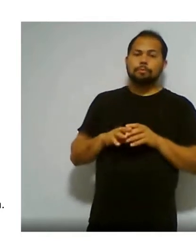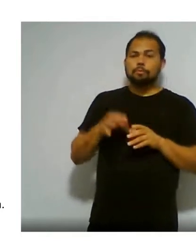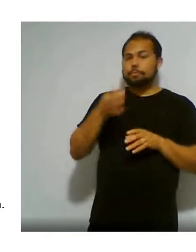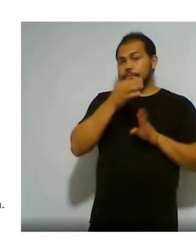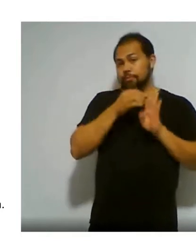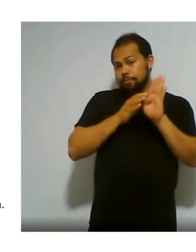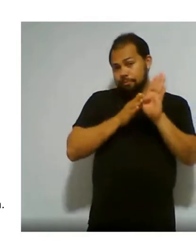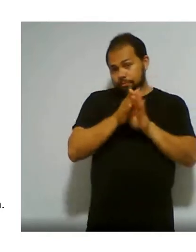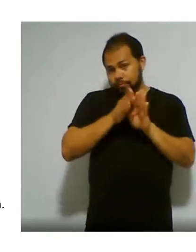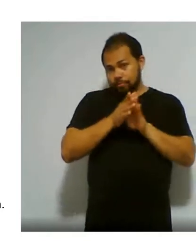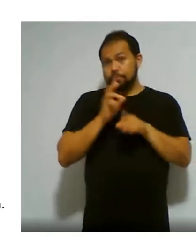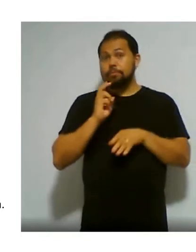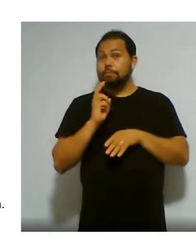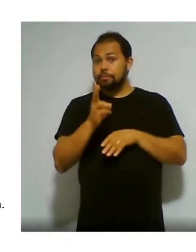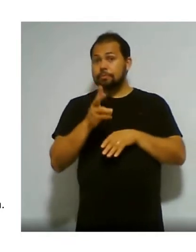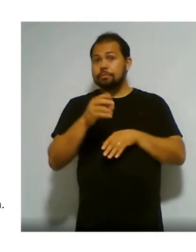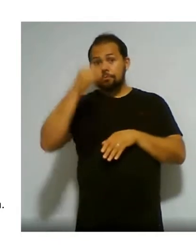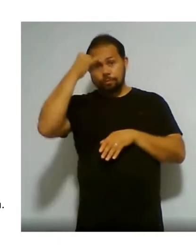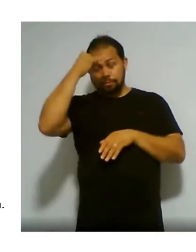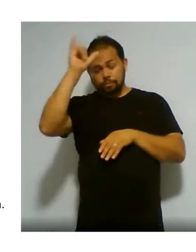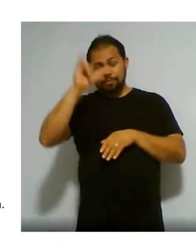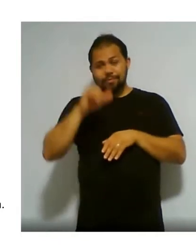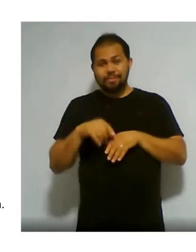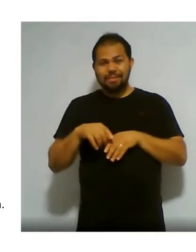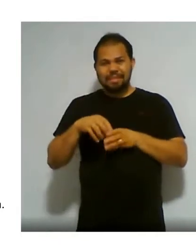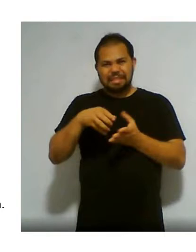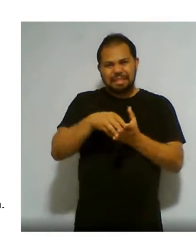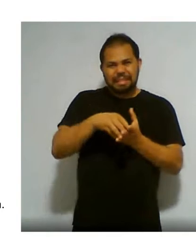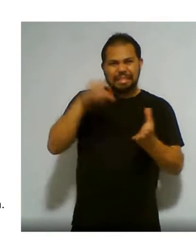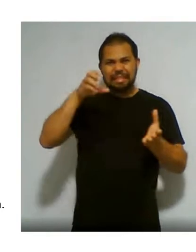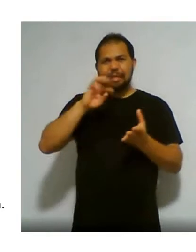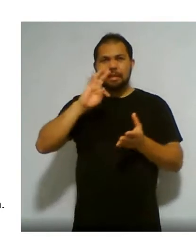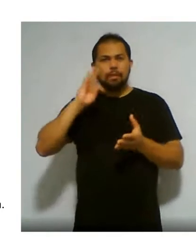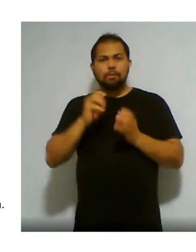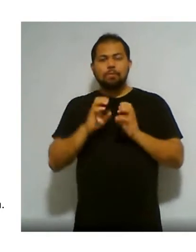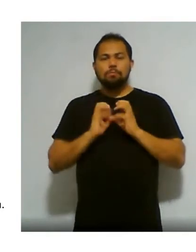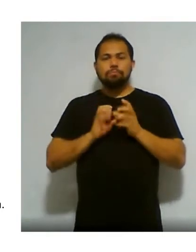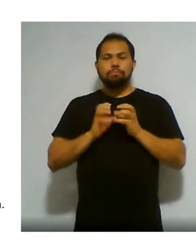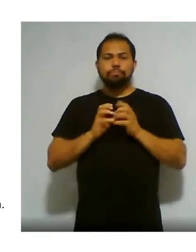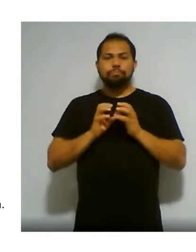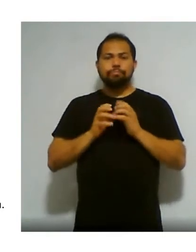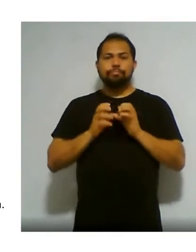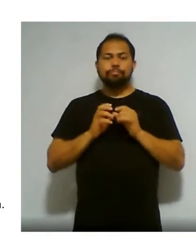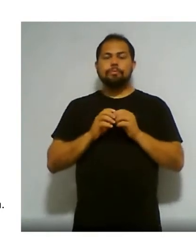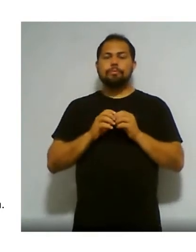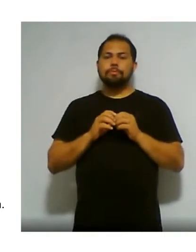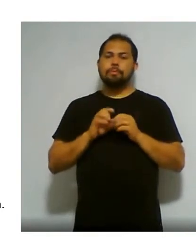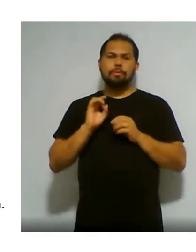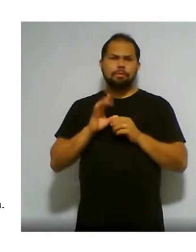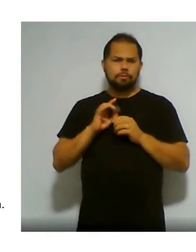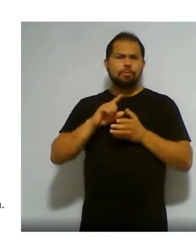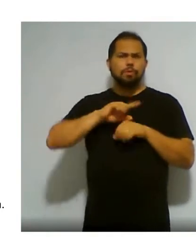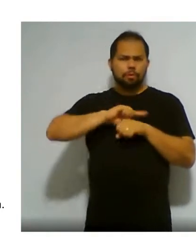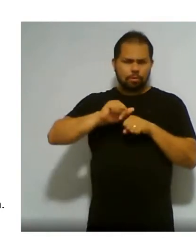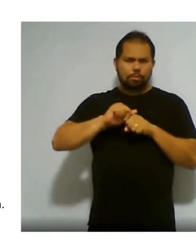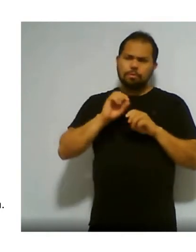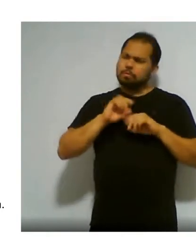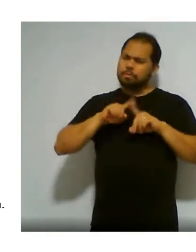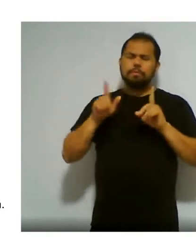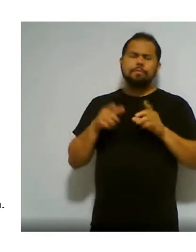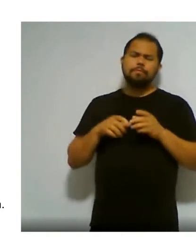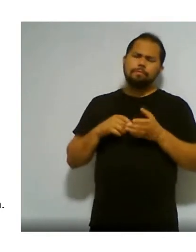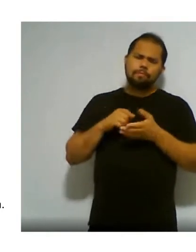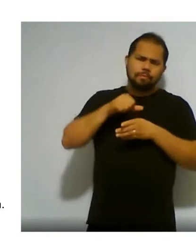que possível, evite retirar completamente o processador, mesmo que você esteja fazendo só a limpeza. Faça a limpeza com ele encaixado na própria placa-mãe para